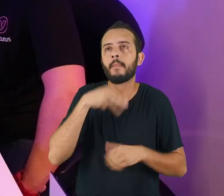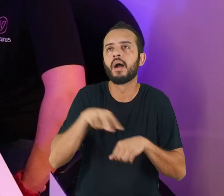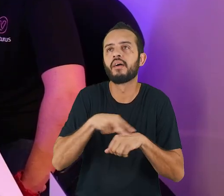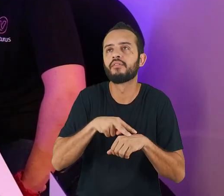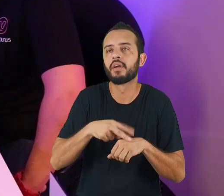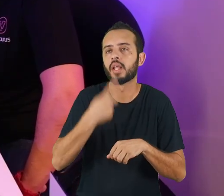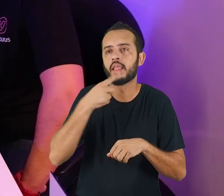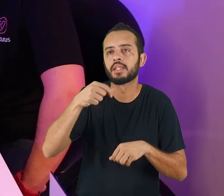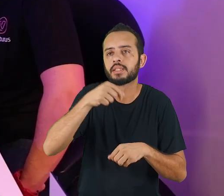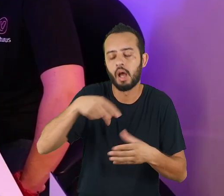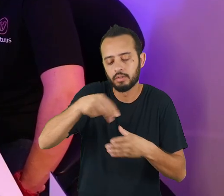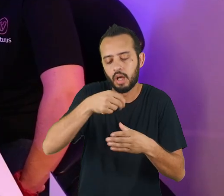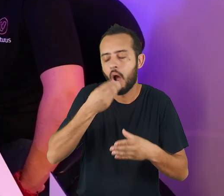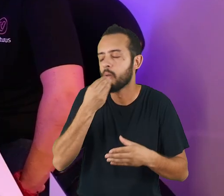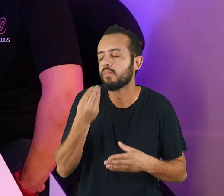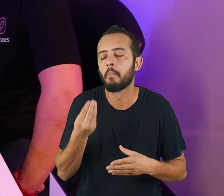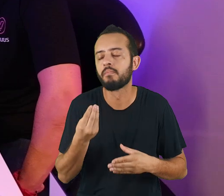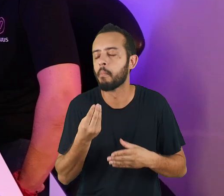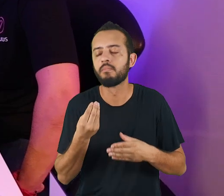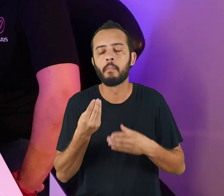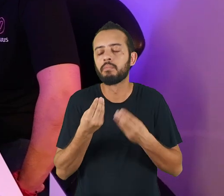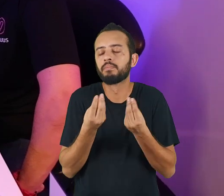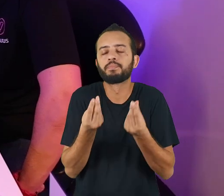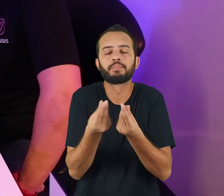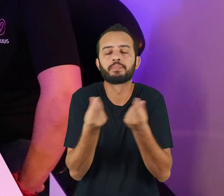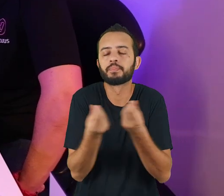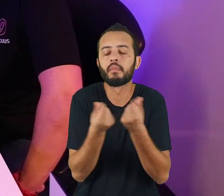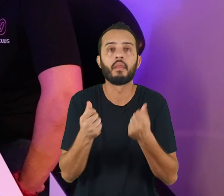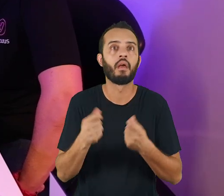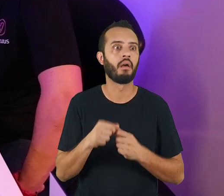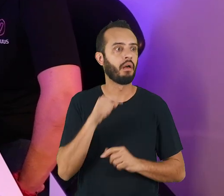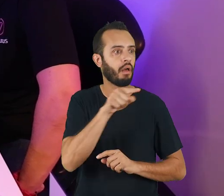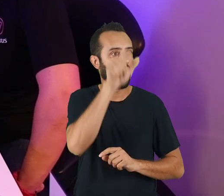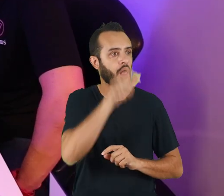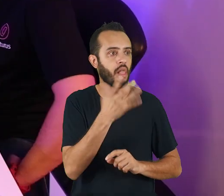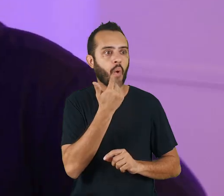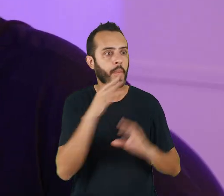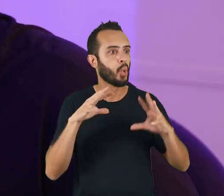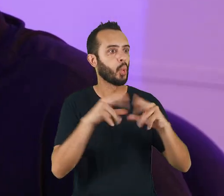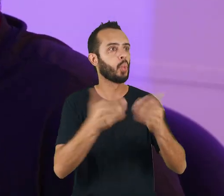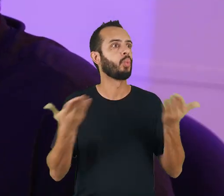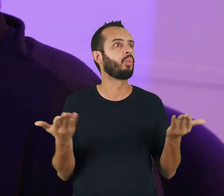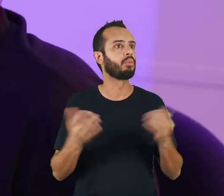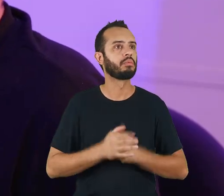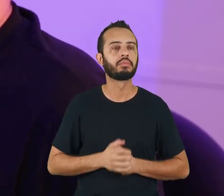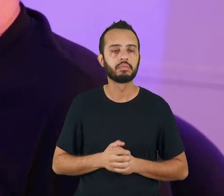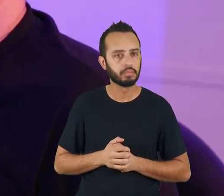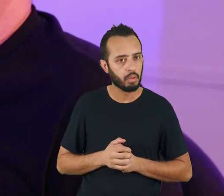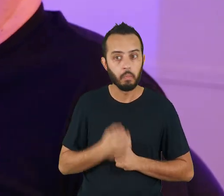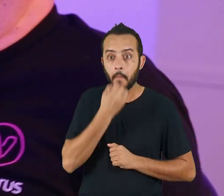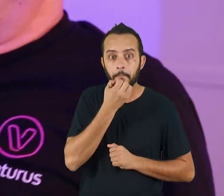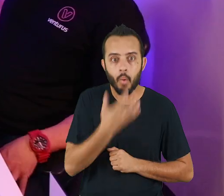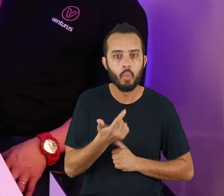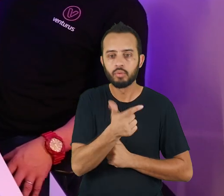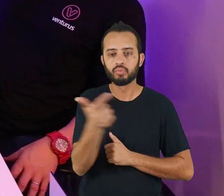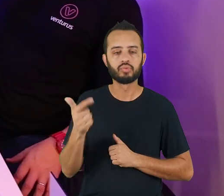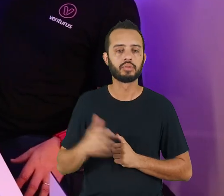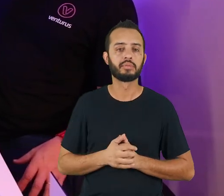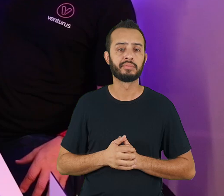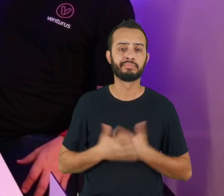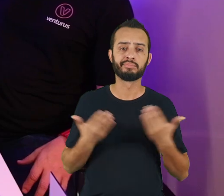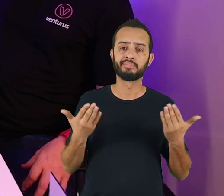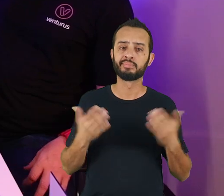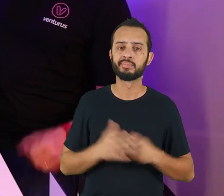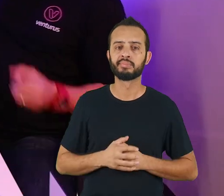22 anos u mais ou menos ela comeu toda a manga que tinha lá a gente não sobrou uma manga madura dem ficou passeando